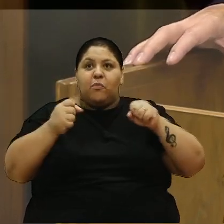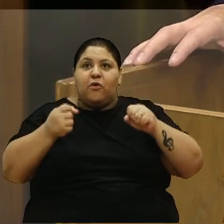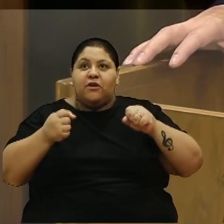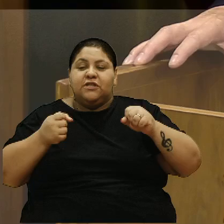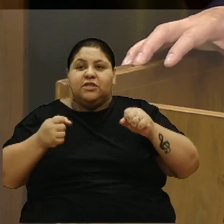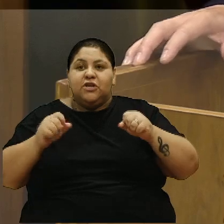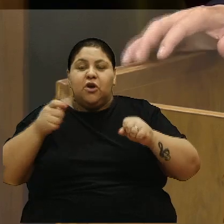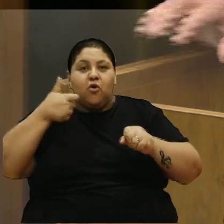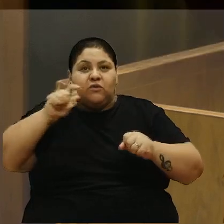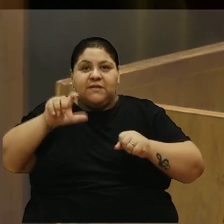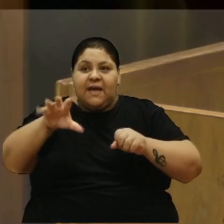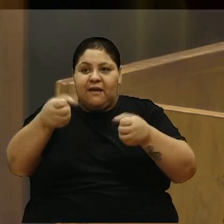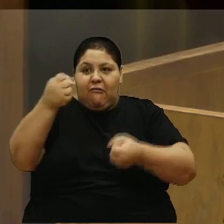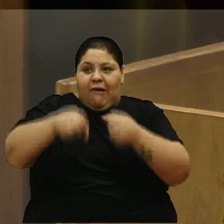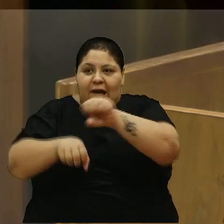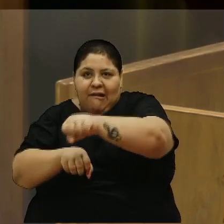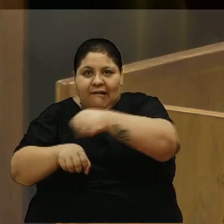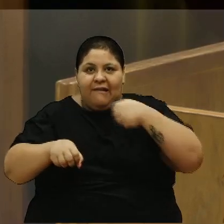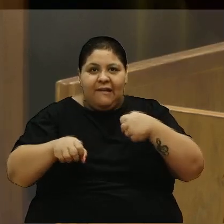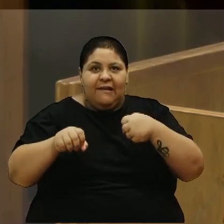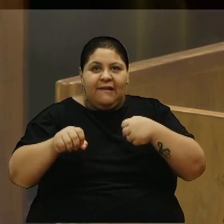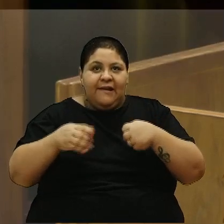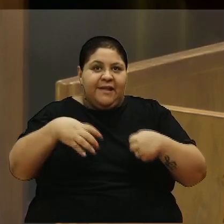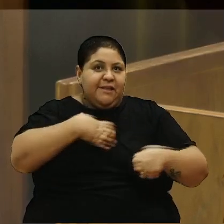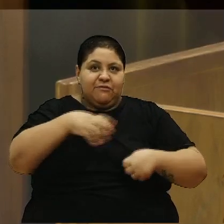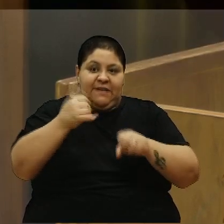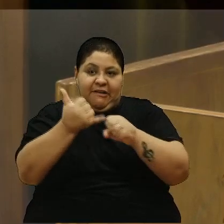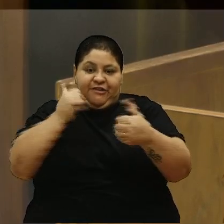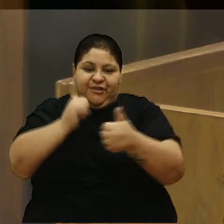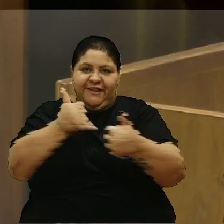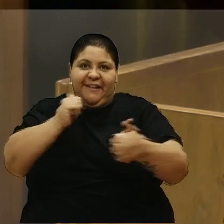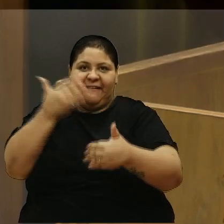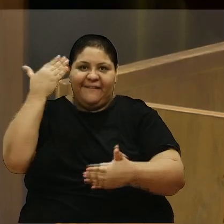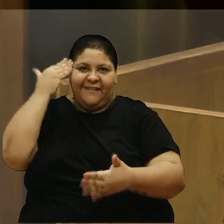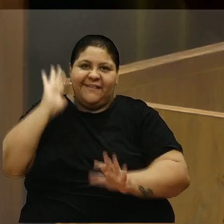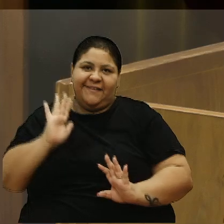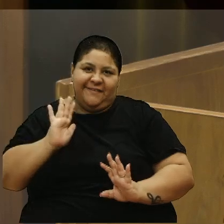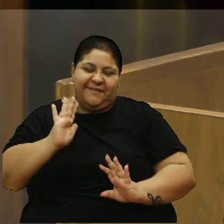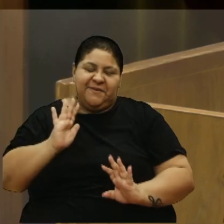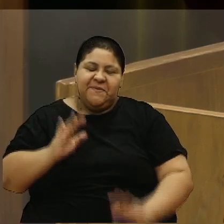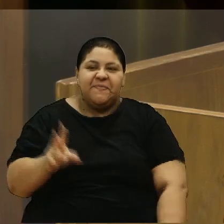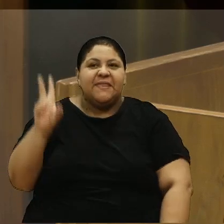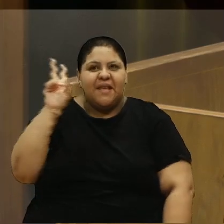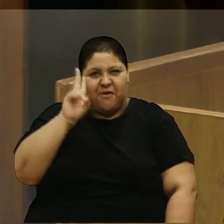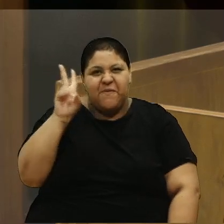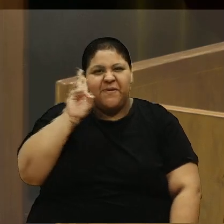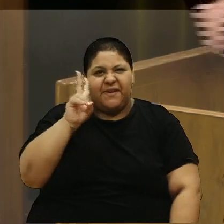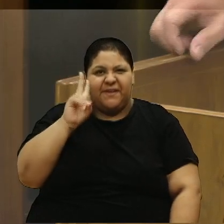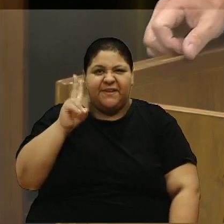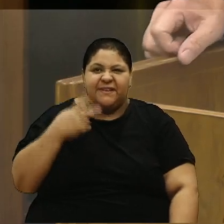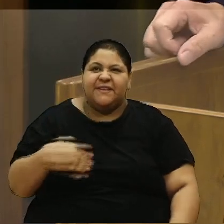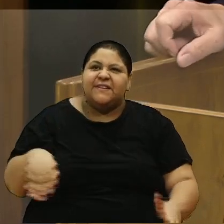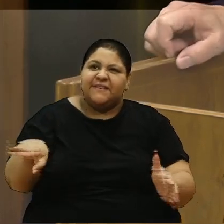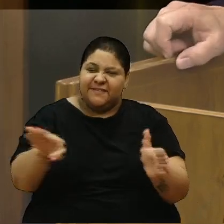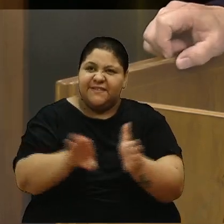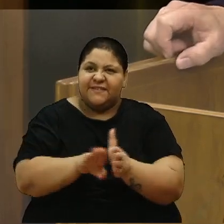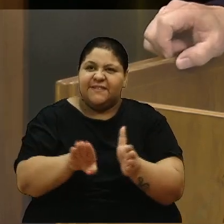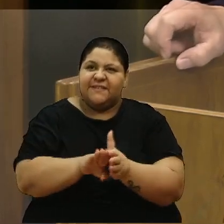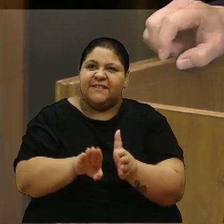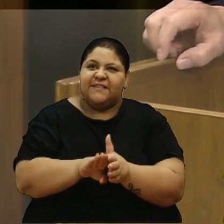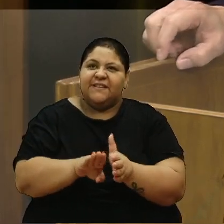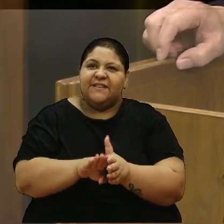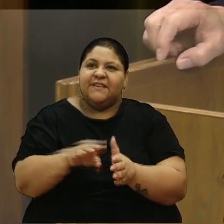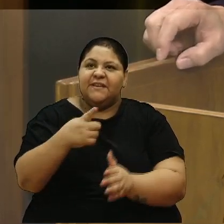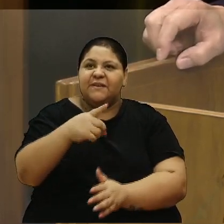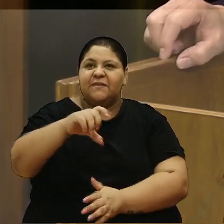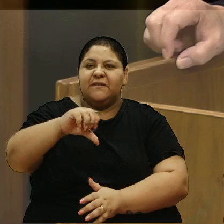abrir a porta do carro sem surpresa, né? Então, eu me lembro muito disso quando cheguei em Caxias em